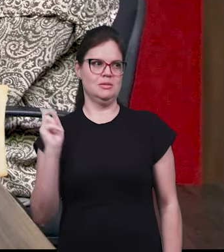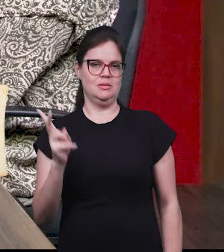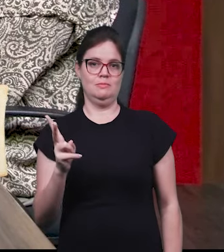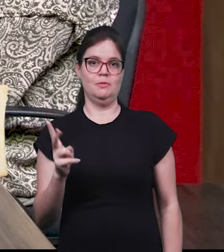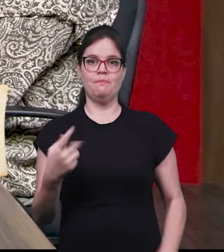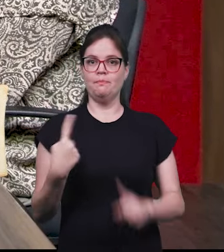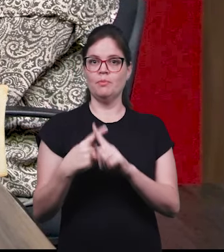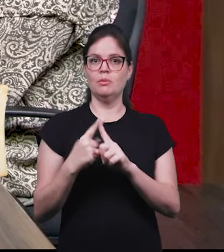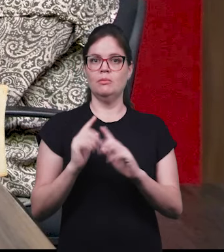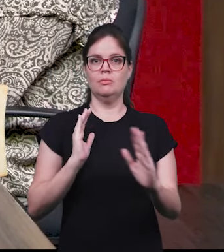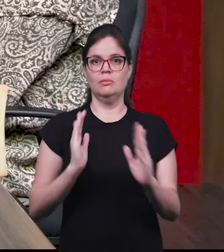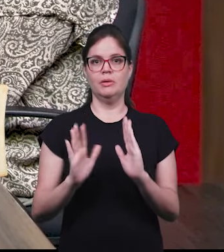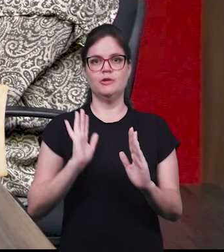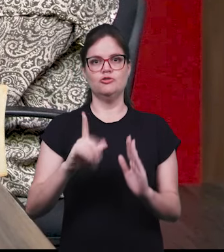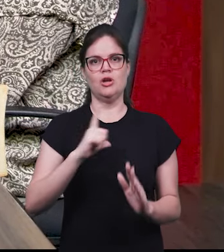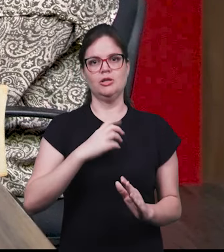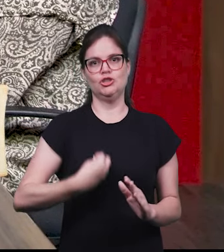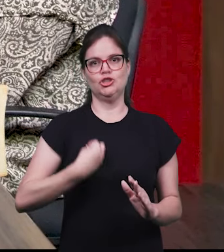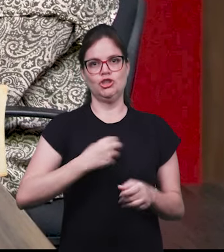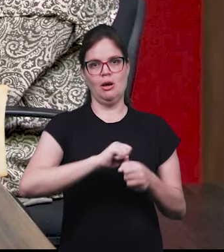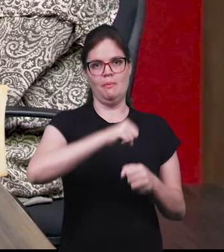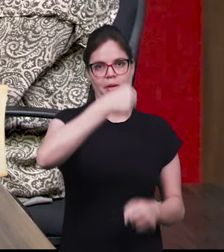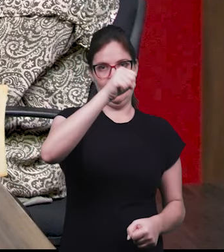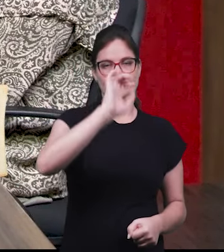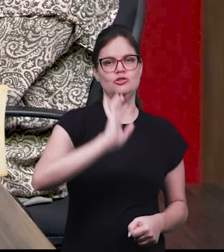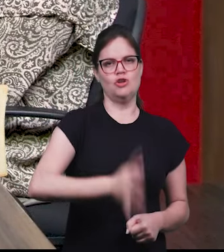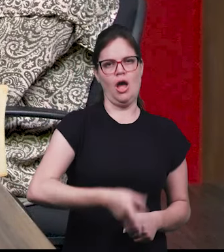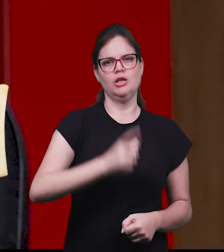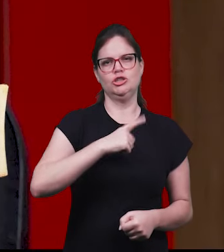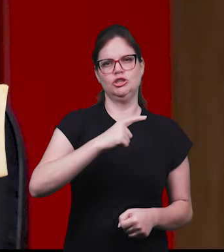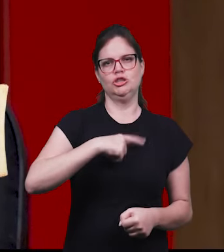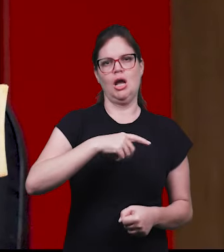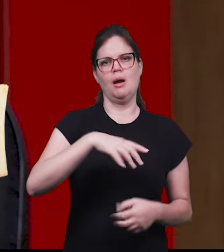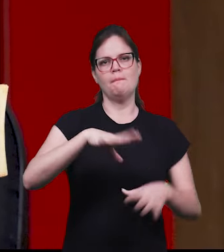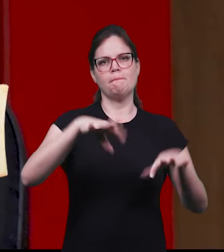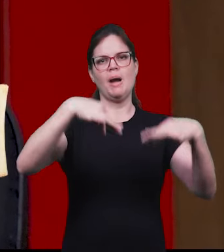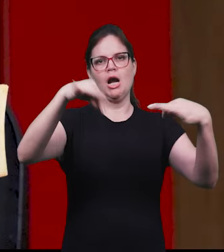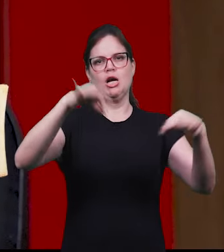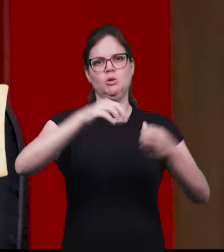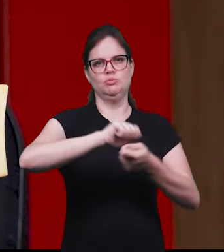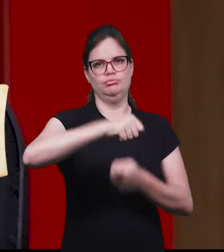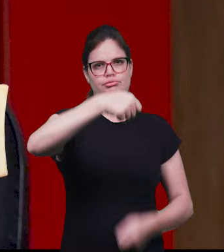rolo, né? Porque nessa época já existiam os pergaminhos,